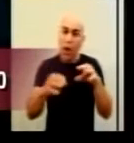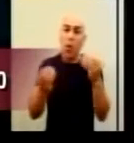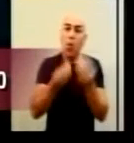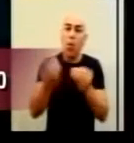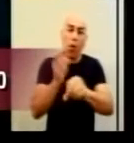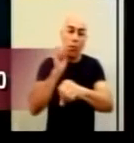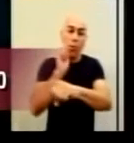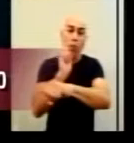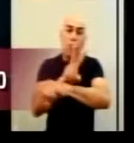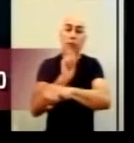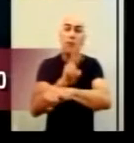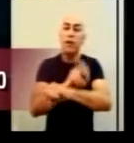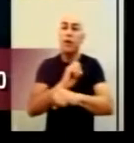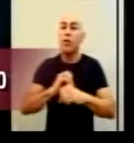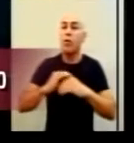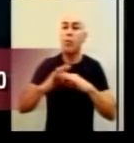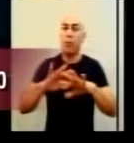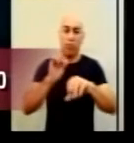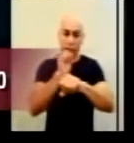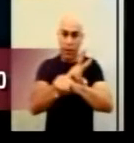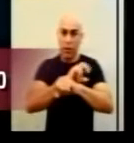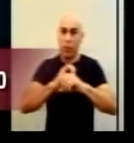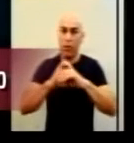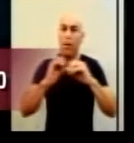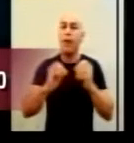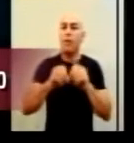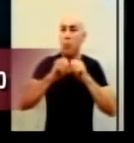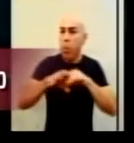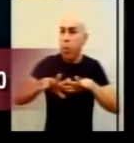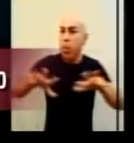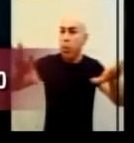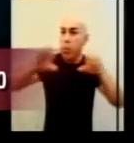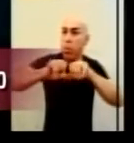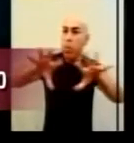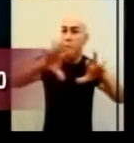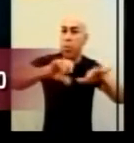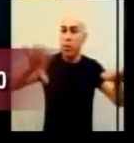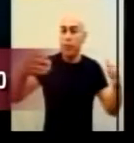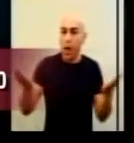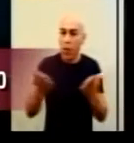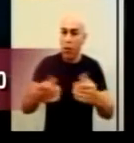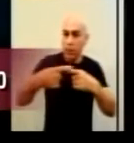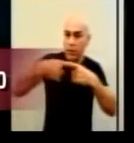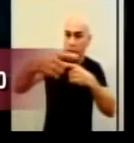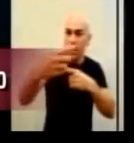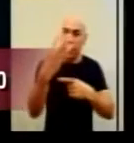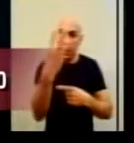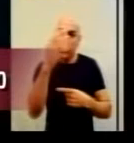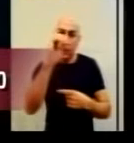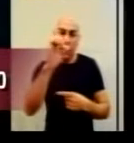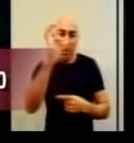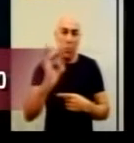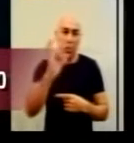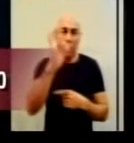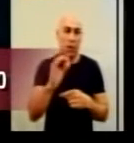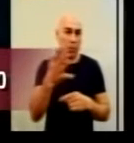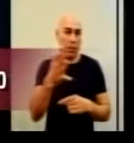circulando. Podemos dizer que ele se mantém nessa constante aí, nessas semanas, em torno dos 30%.